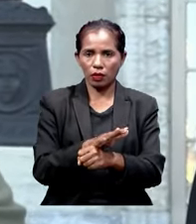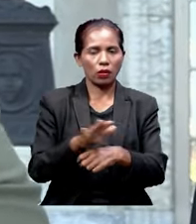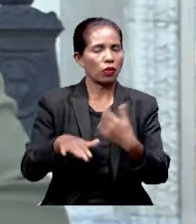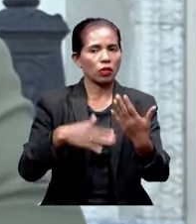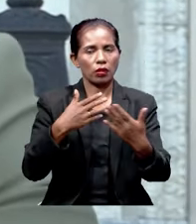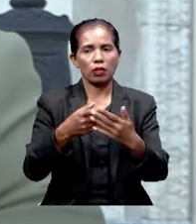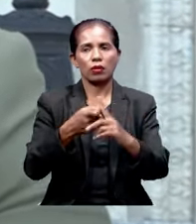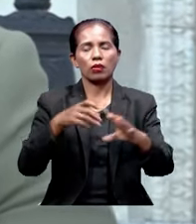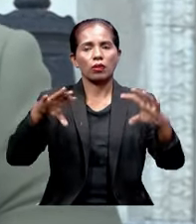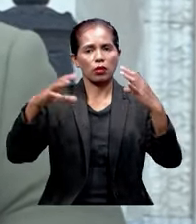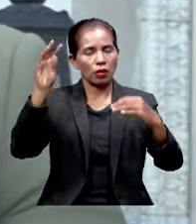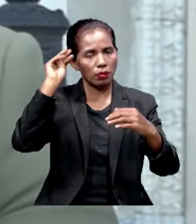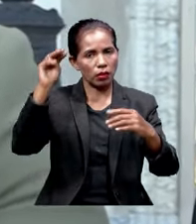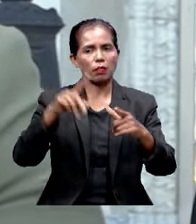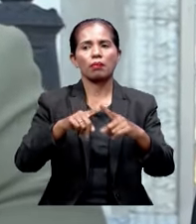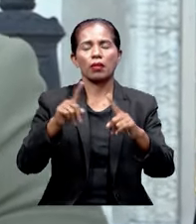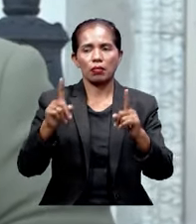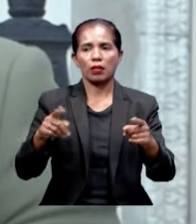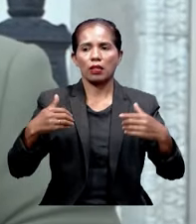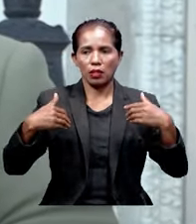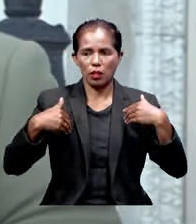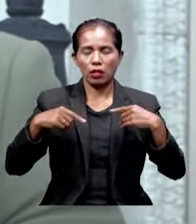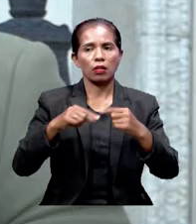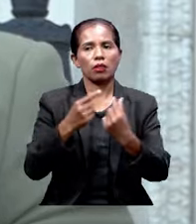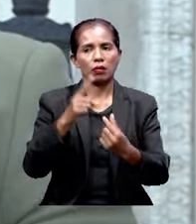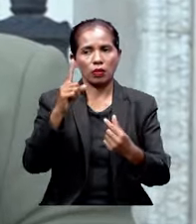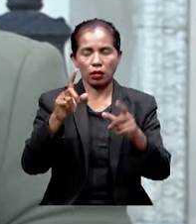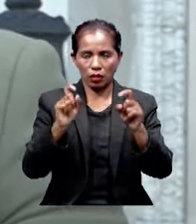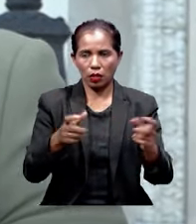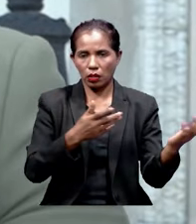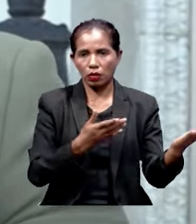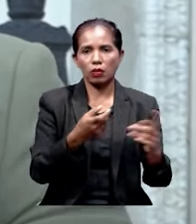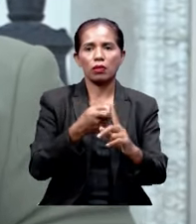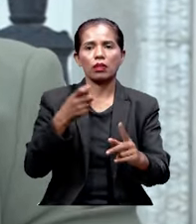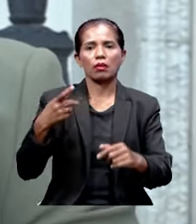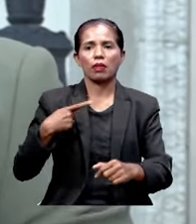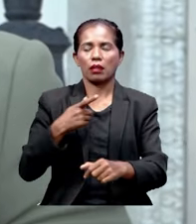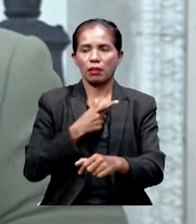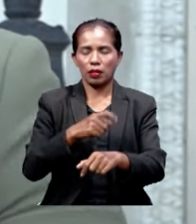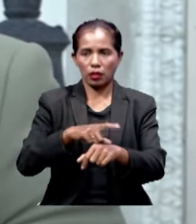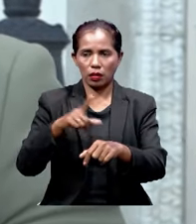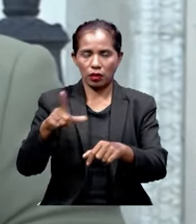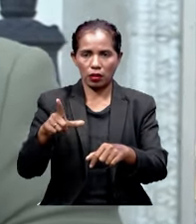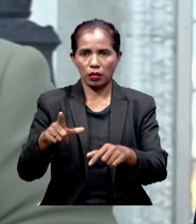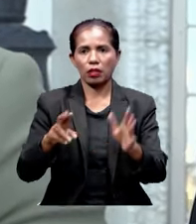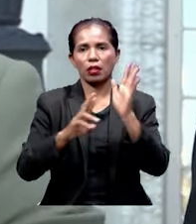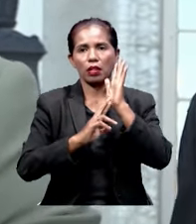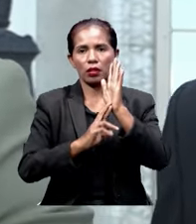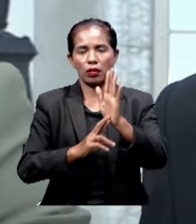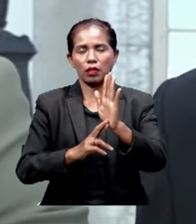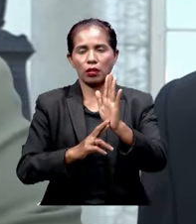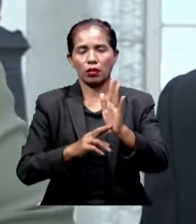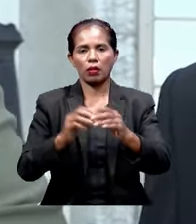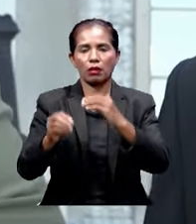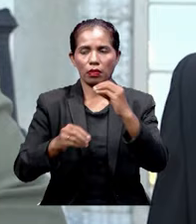liu se Conselho de Ministros, mas bem, iremos pelo menos pacote ira, tem que liu se Parlamento. E relatório nian rasek, ira questões